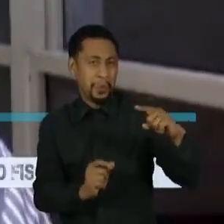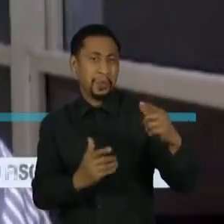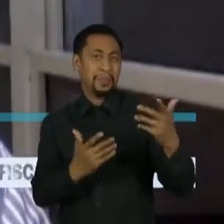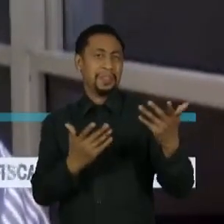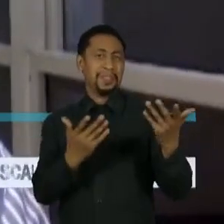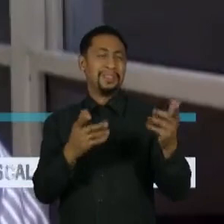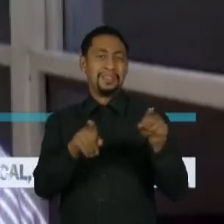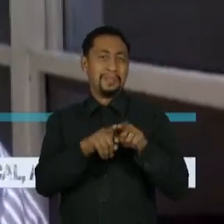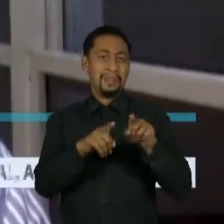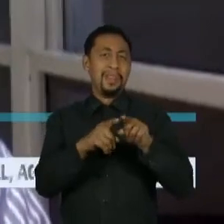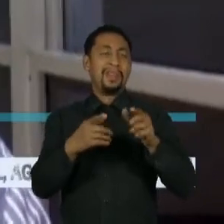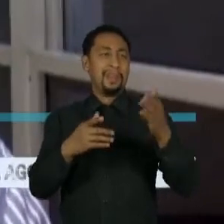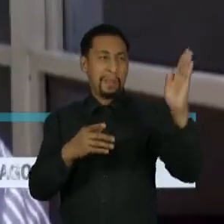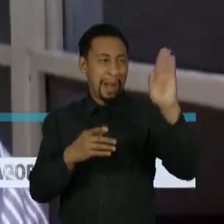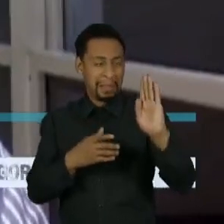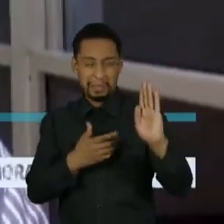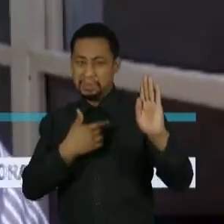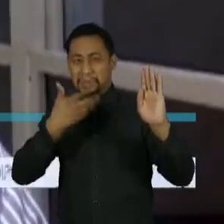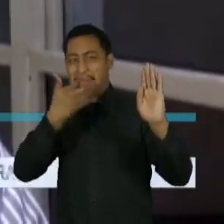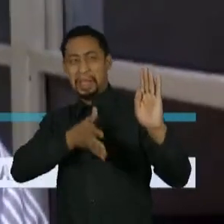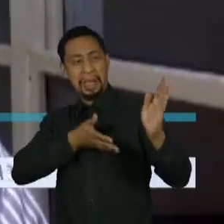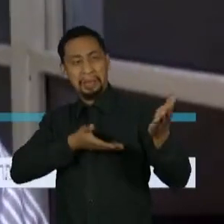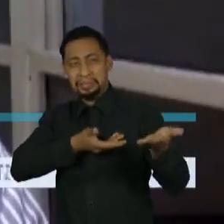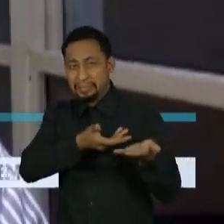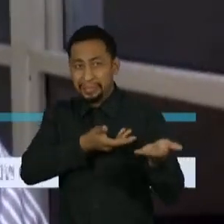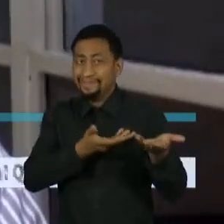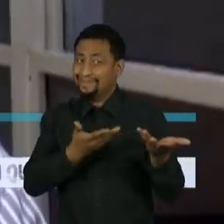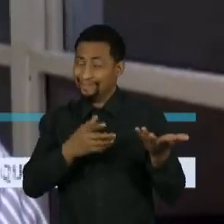relação às próprias relações com o Brasil, né, então cria-se uma